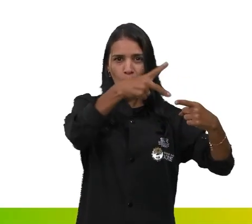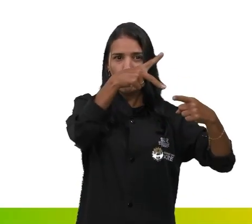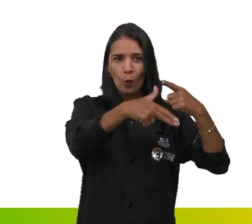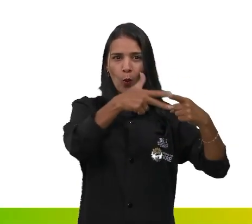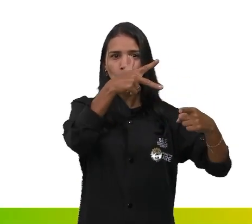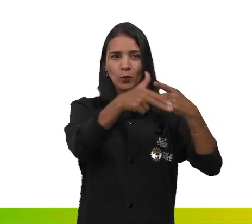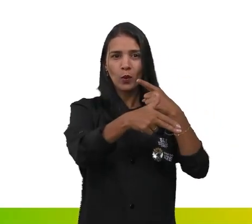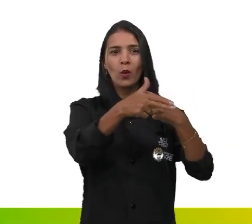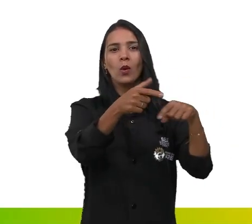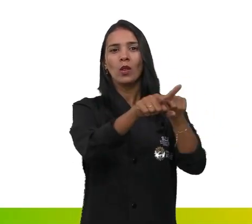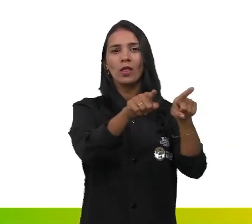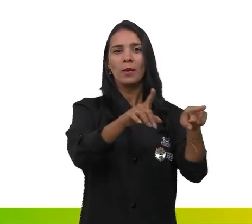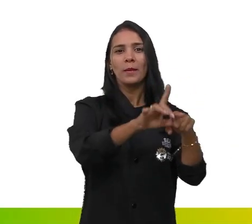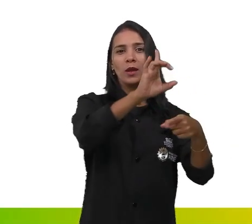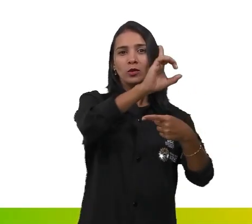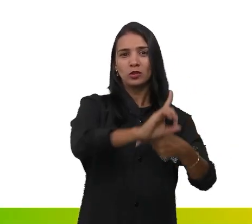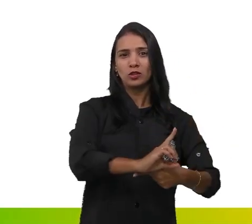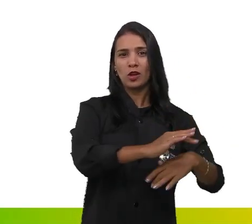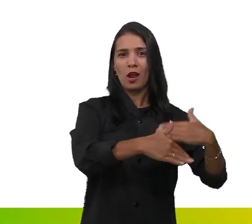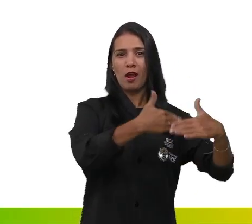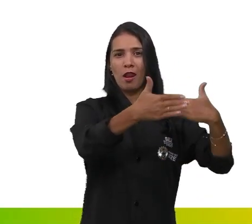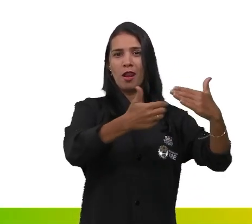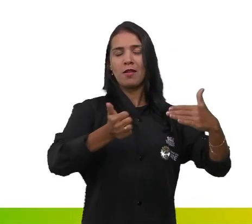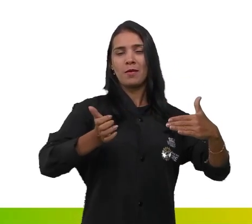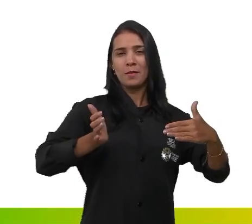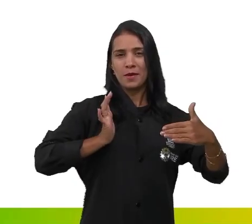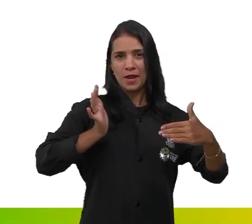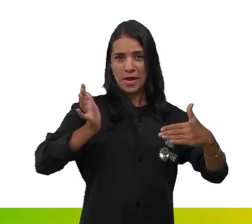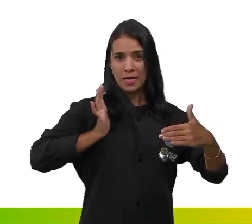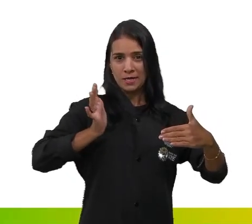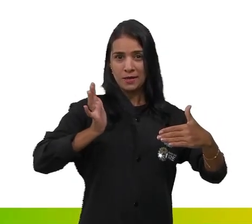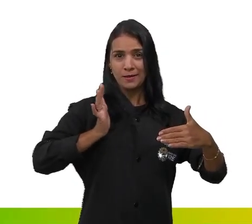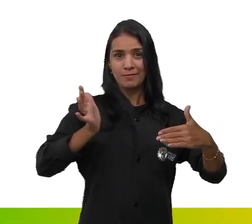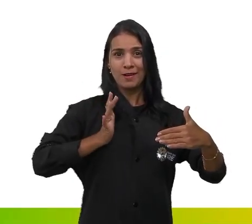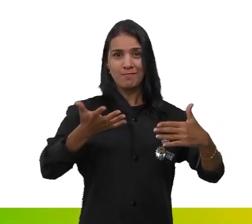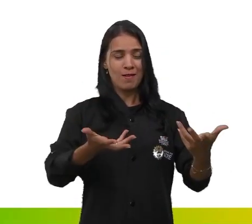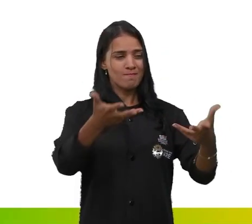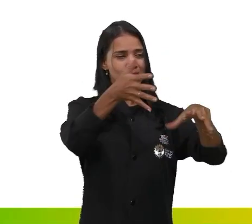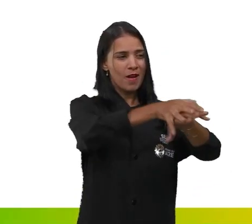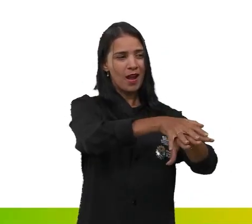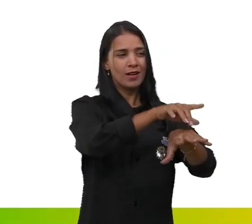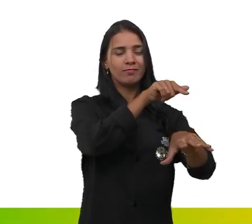da propriedade burguesa sobre a mão de obra trabalhadora.